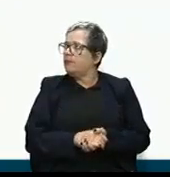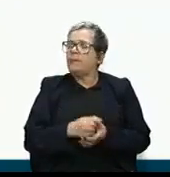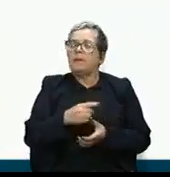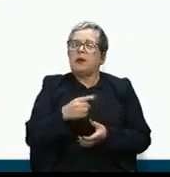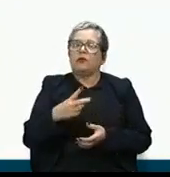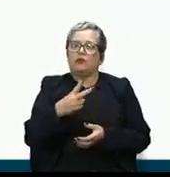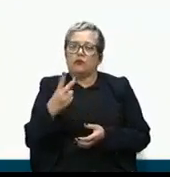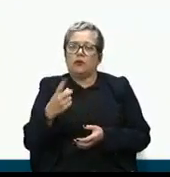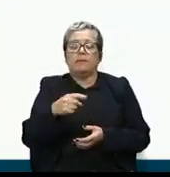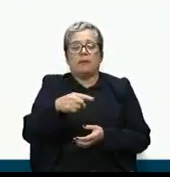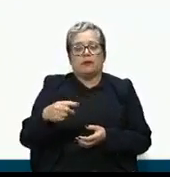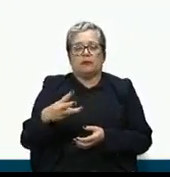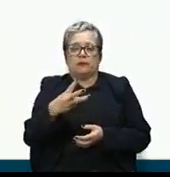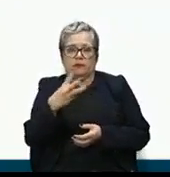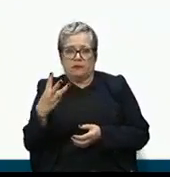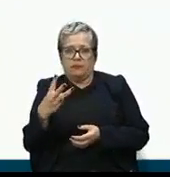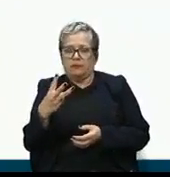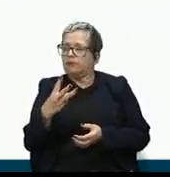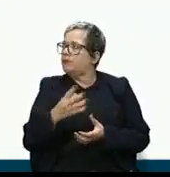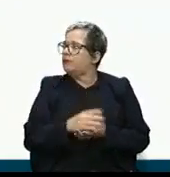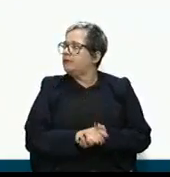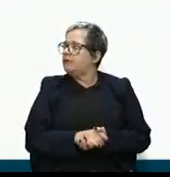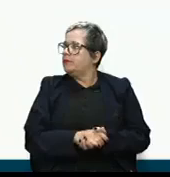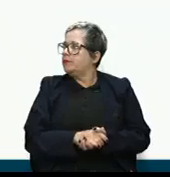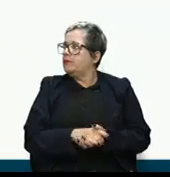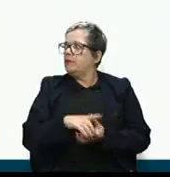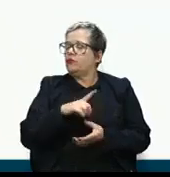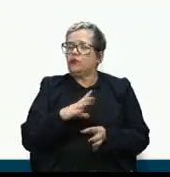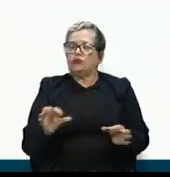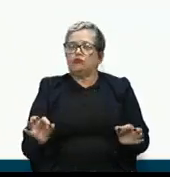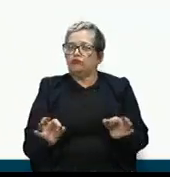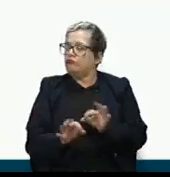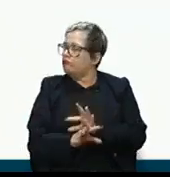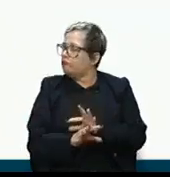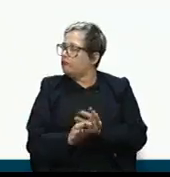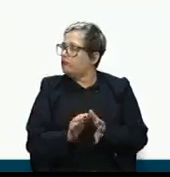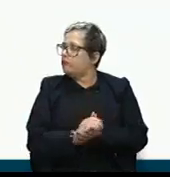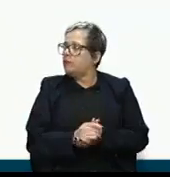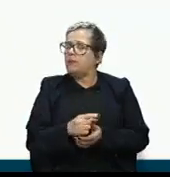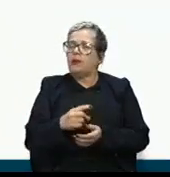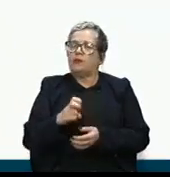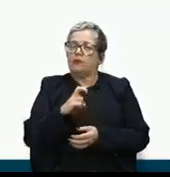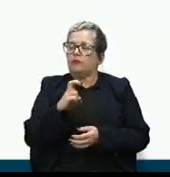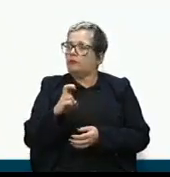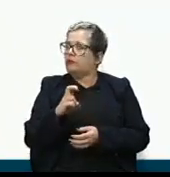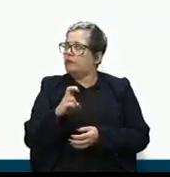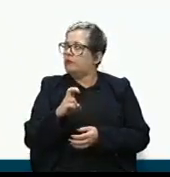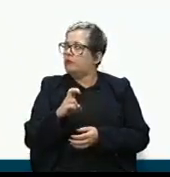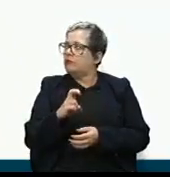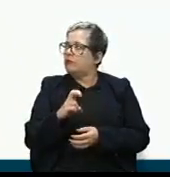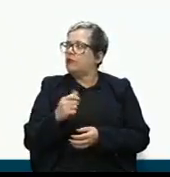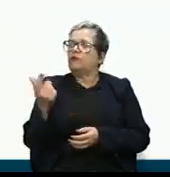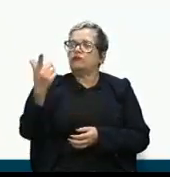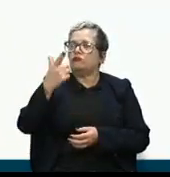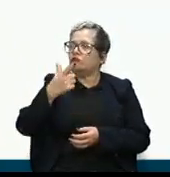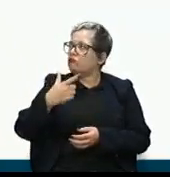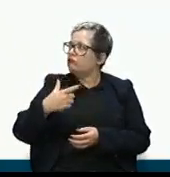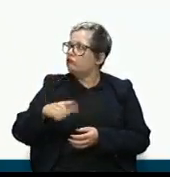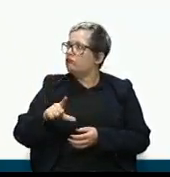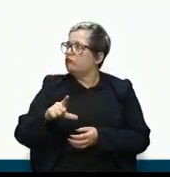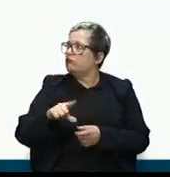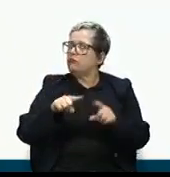menos 2 menos 3, menos 5. E aqui nós continuamos com